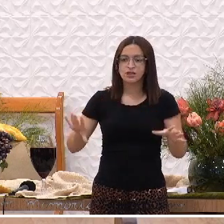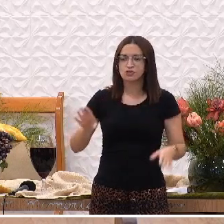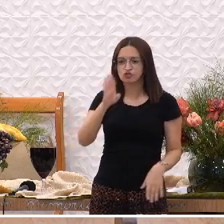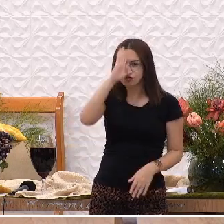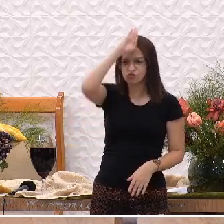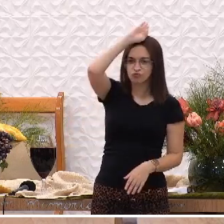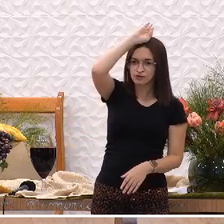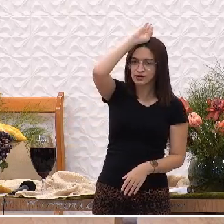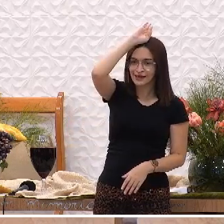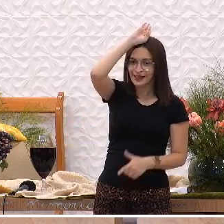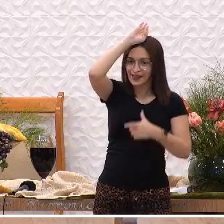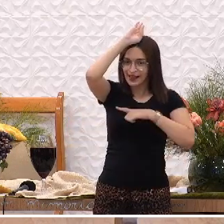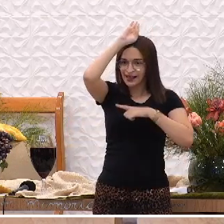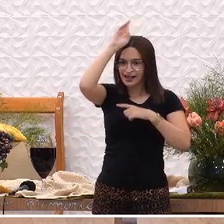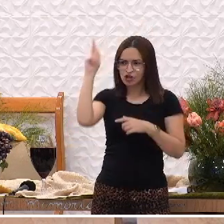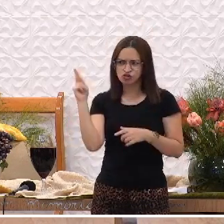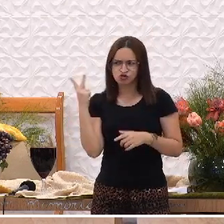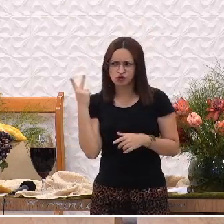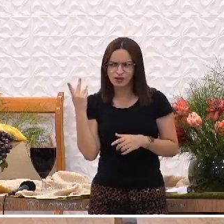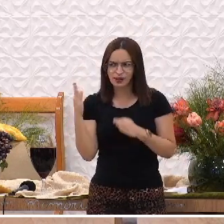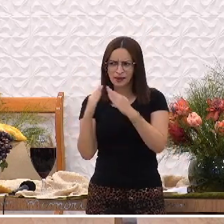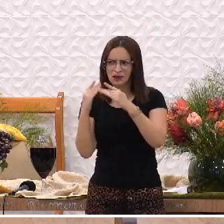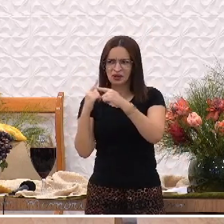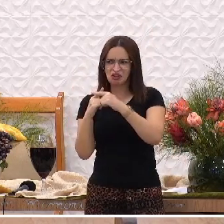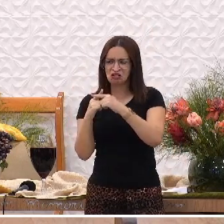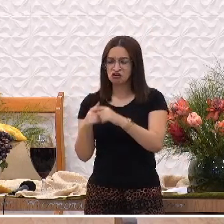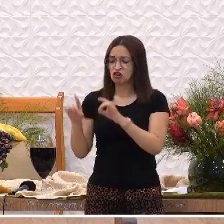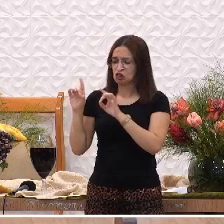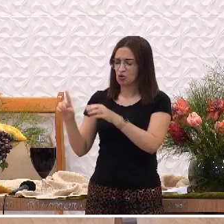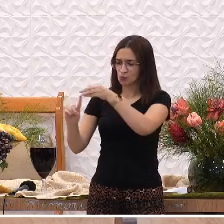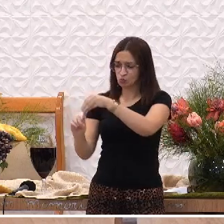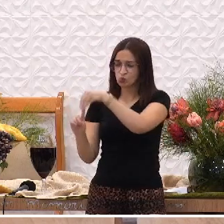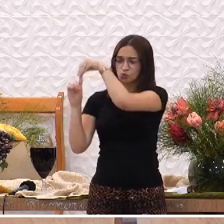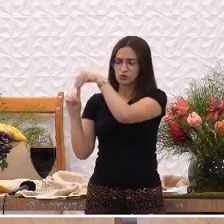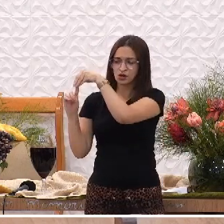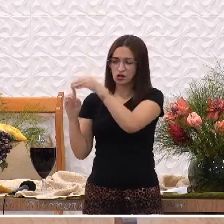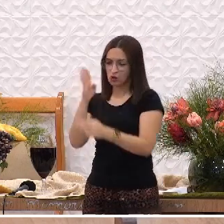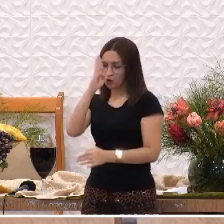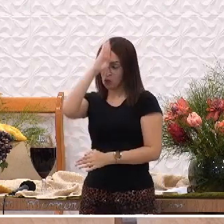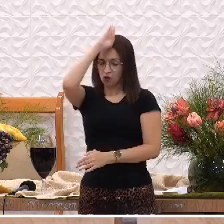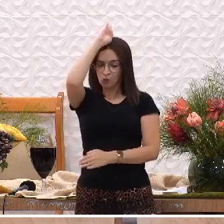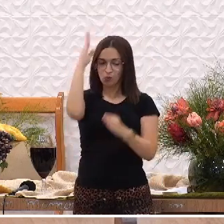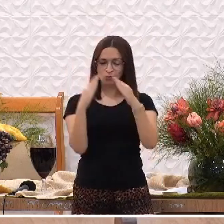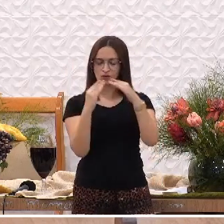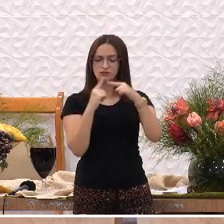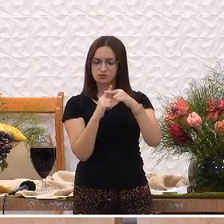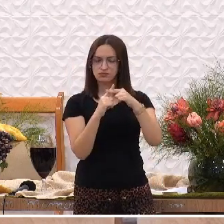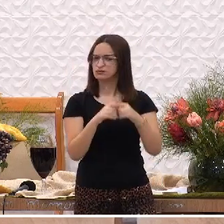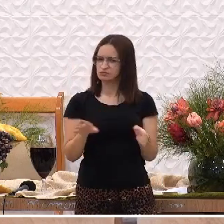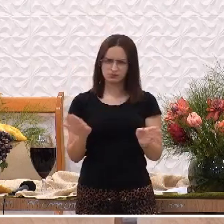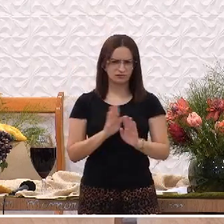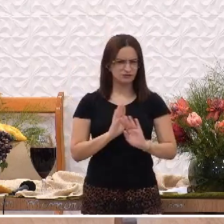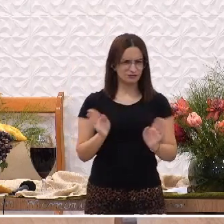história da Igreja. Quando a gente se aparta assim da Igreja de Roma, a gente diz que não